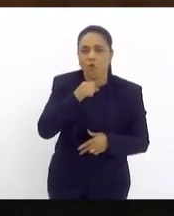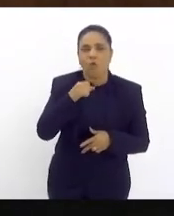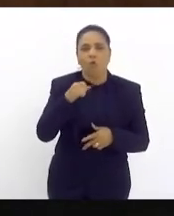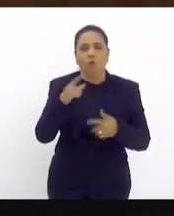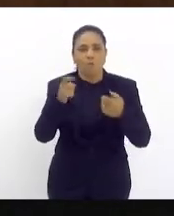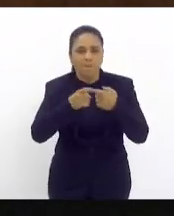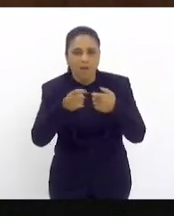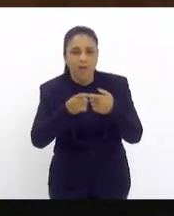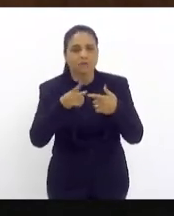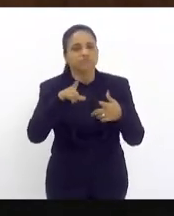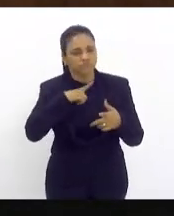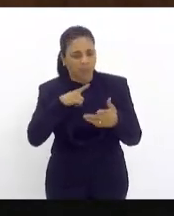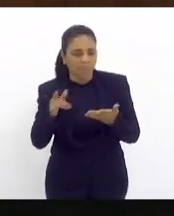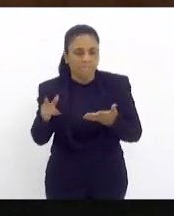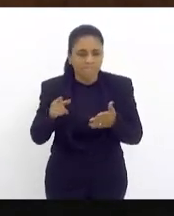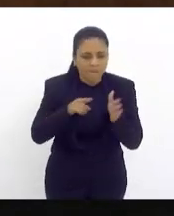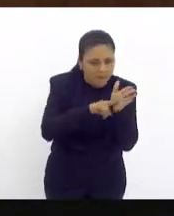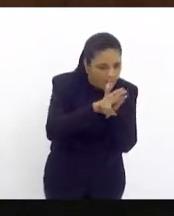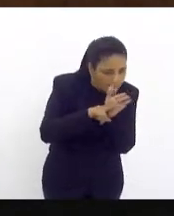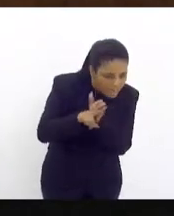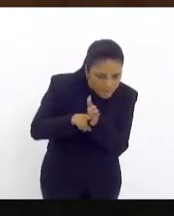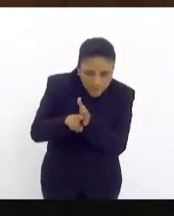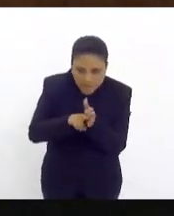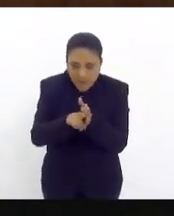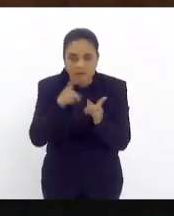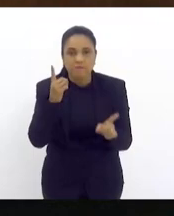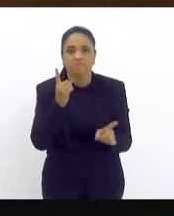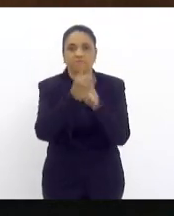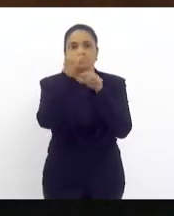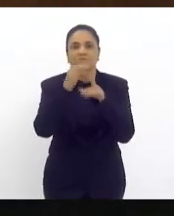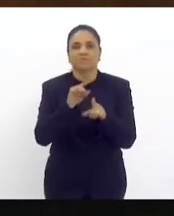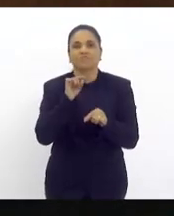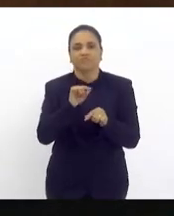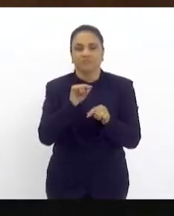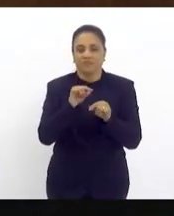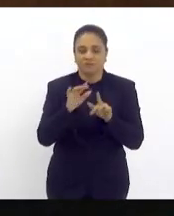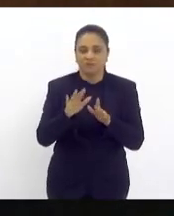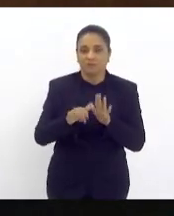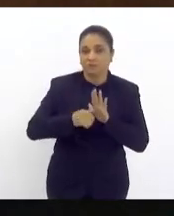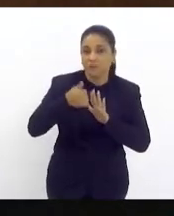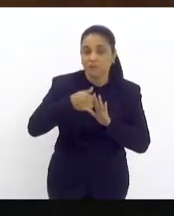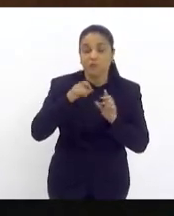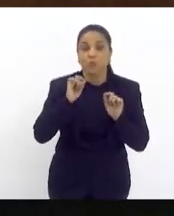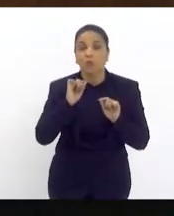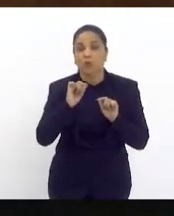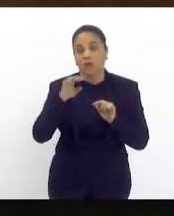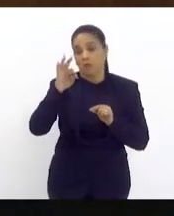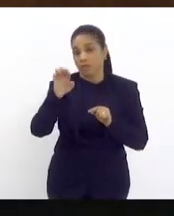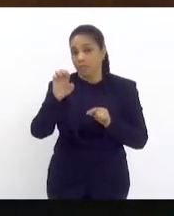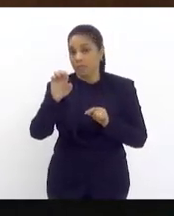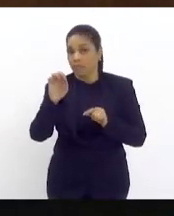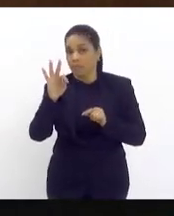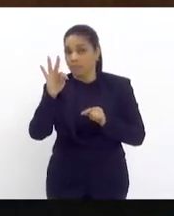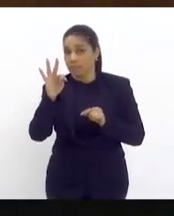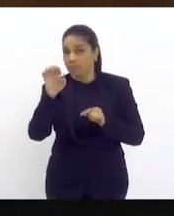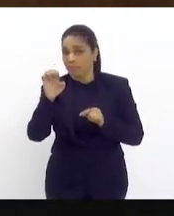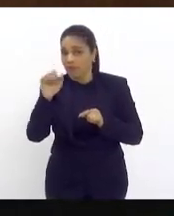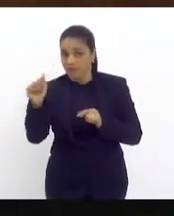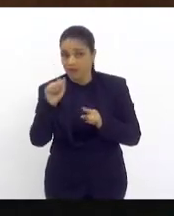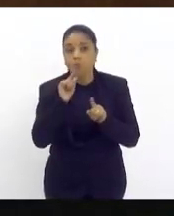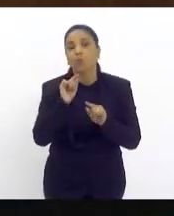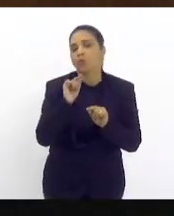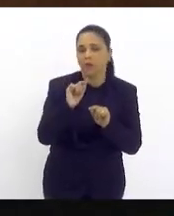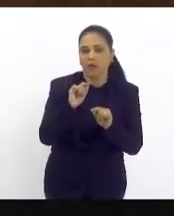as primeiras suspeitas e a gente tá ampliando a compreensão do que é o transtorno do espectro autista Então nesse sentido